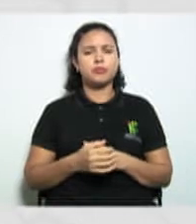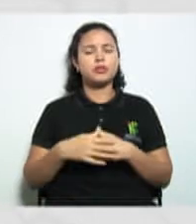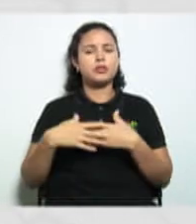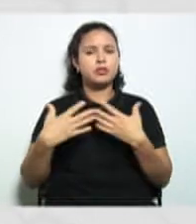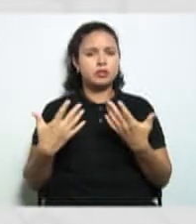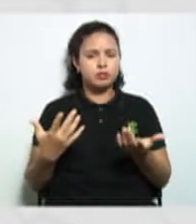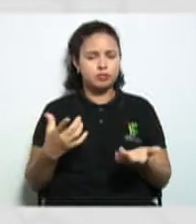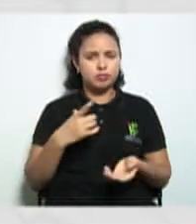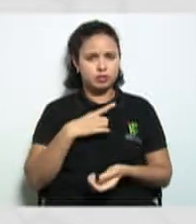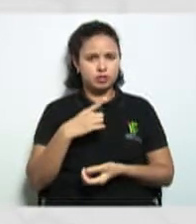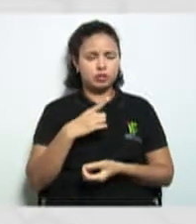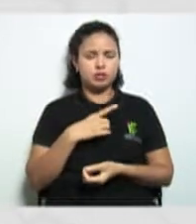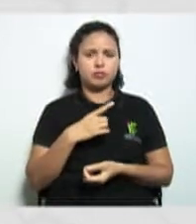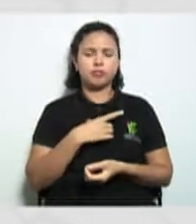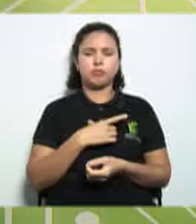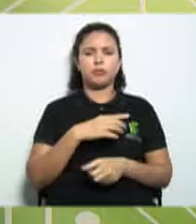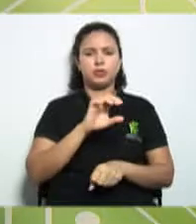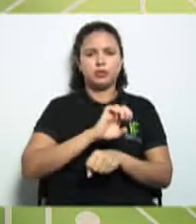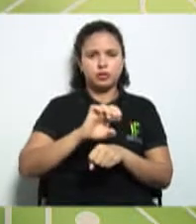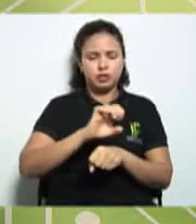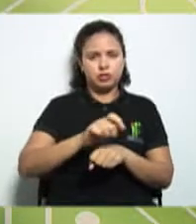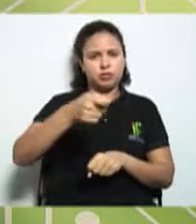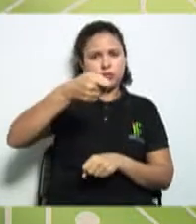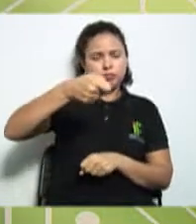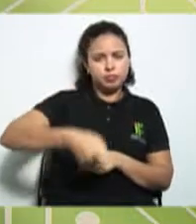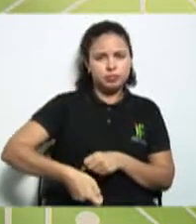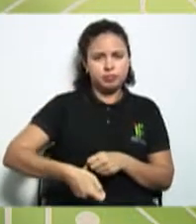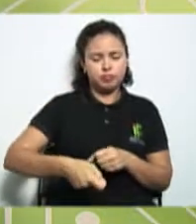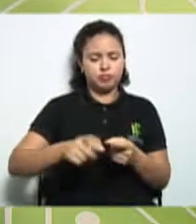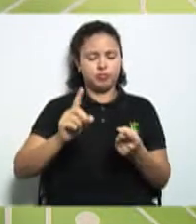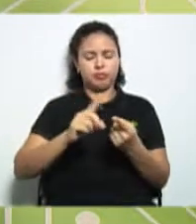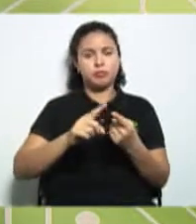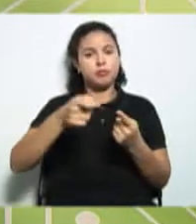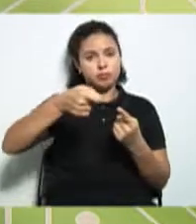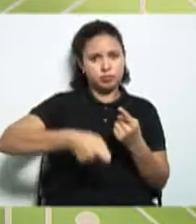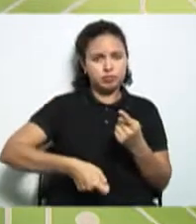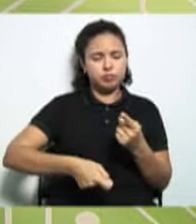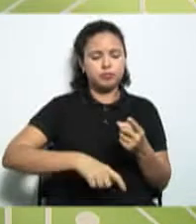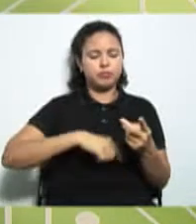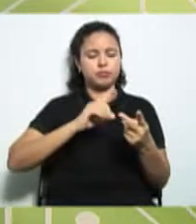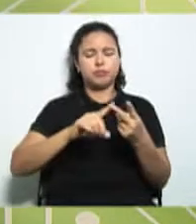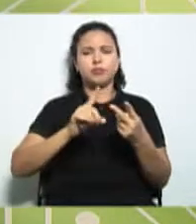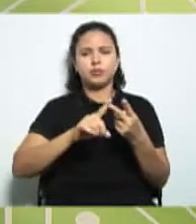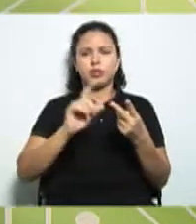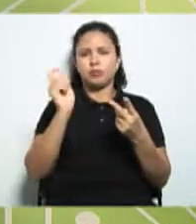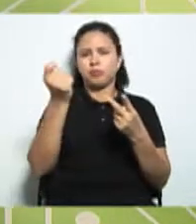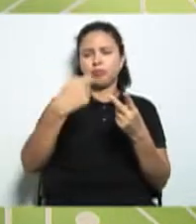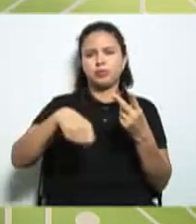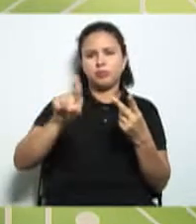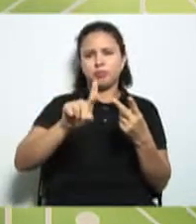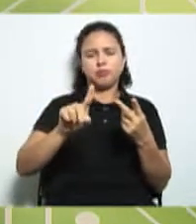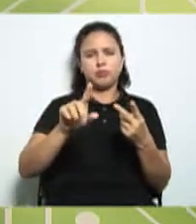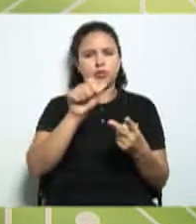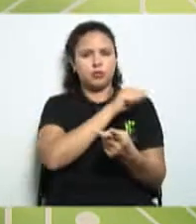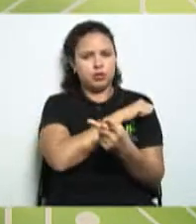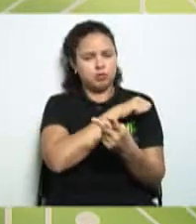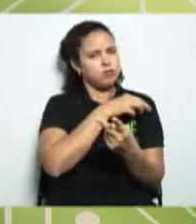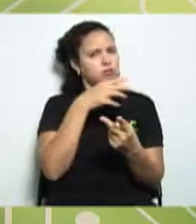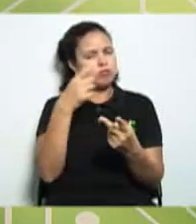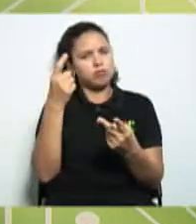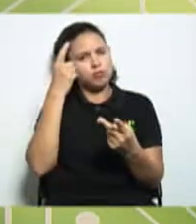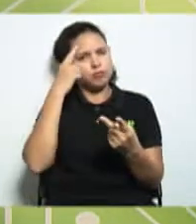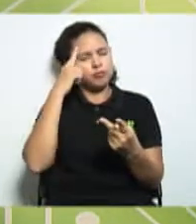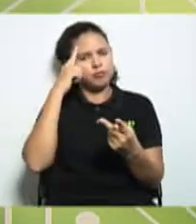que o estágio ele é obrigatório e quando é que esse estágio não é obrigatório. E uma dúvida que às